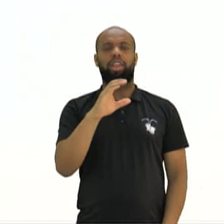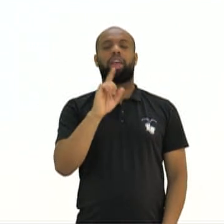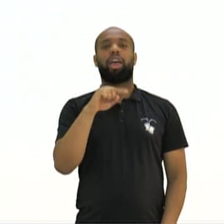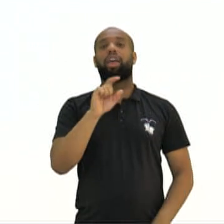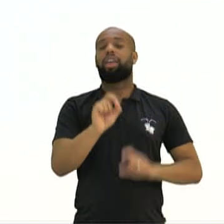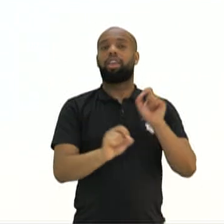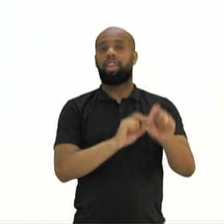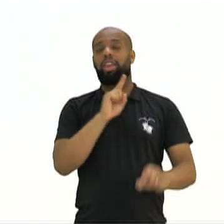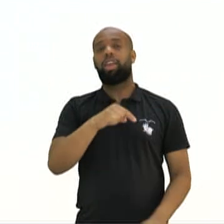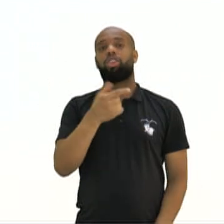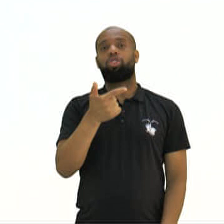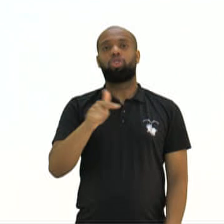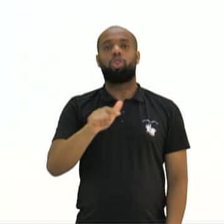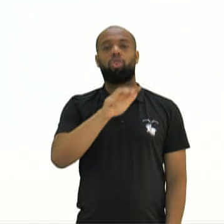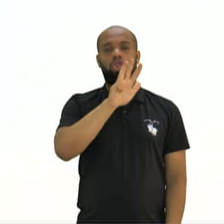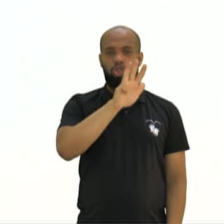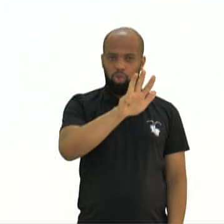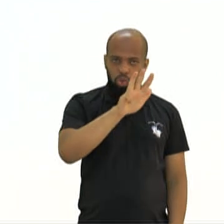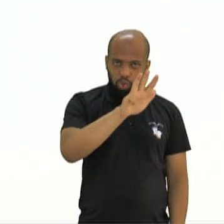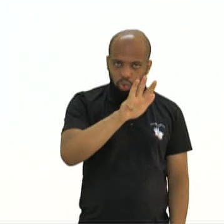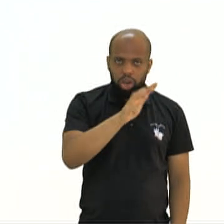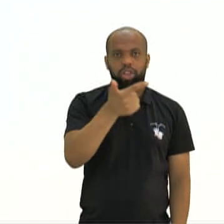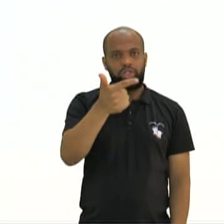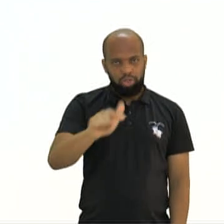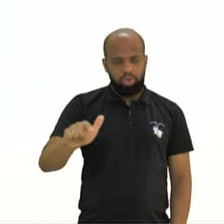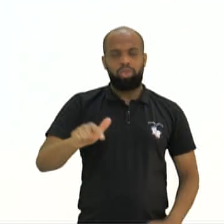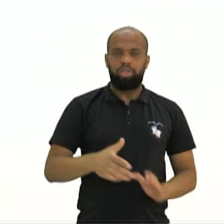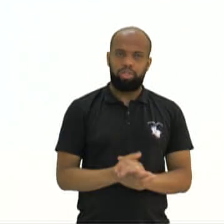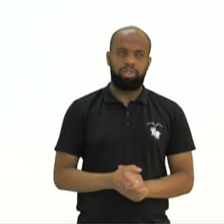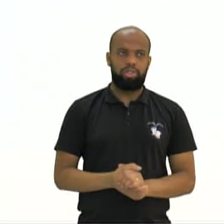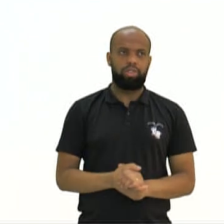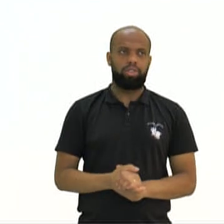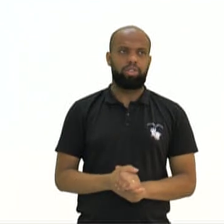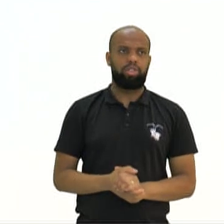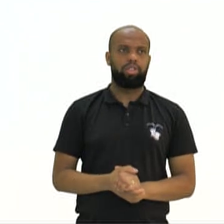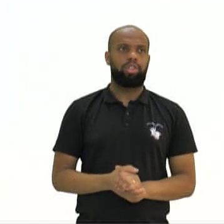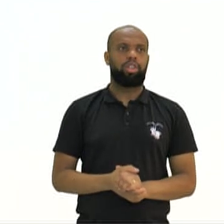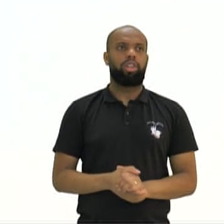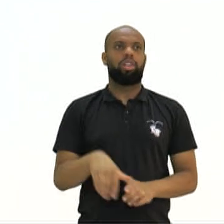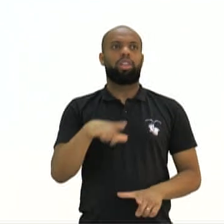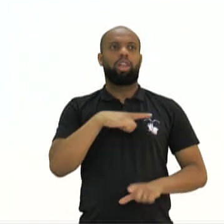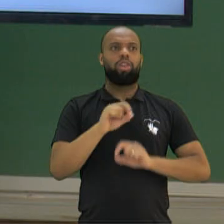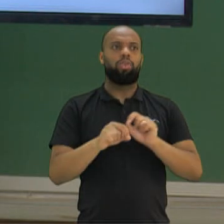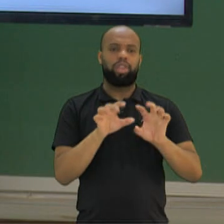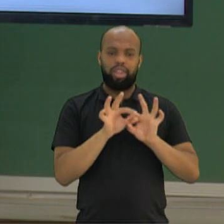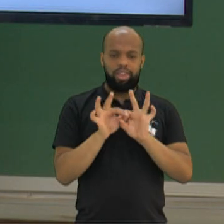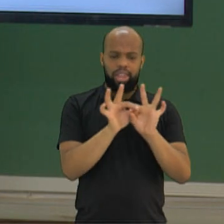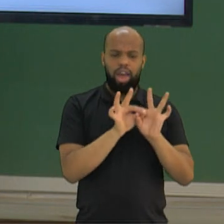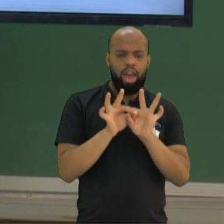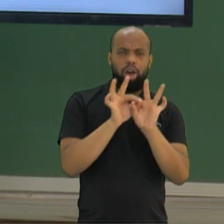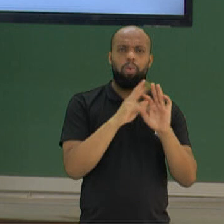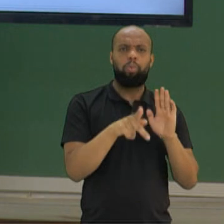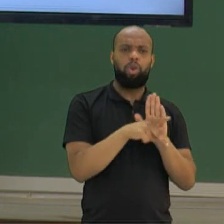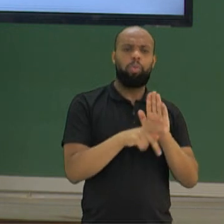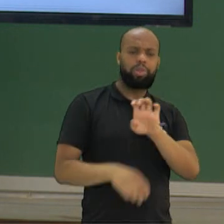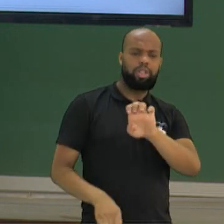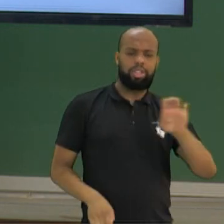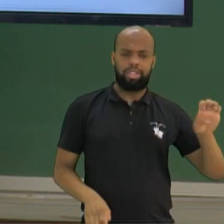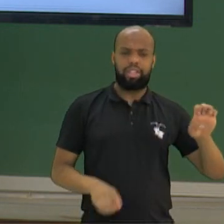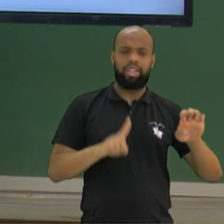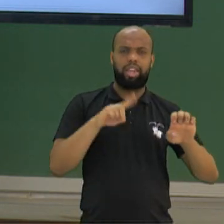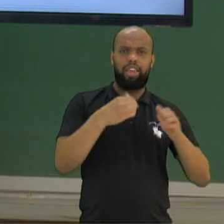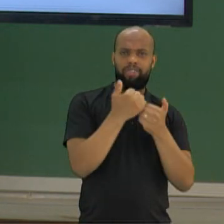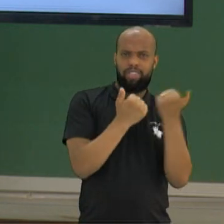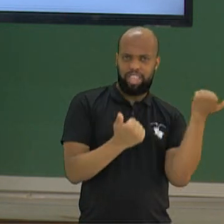Cardoso foi novamente o Luiz Inácio Lula da Silva. Se formou aí uma união da esquerda, né, o vice do